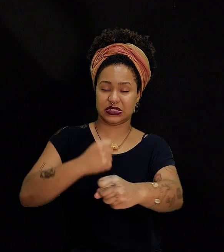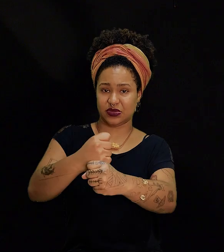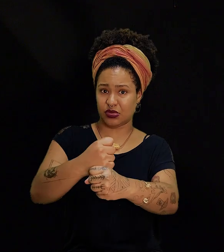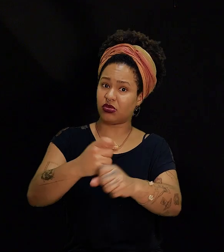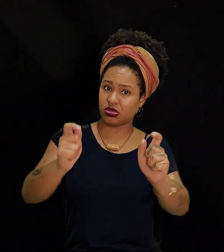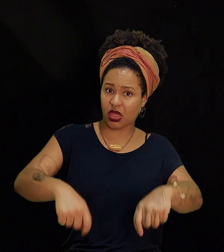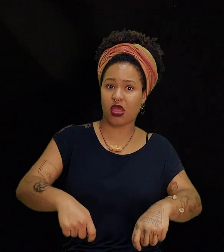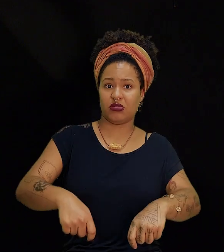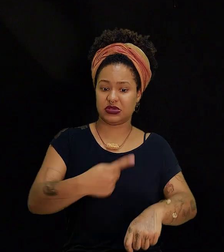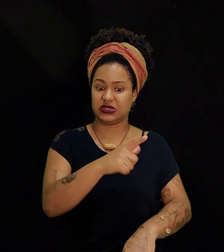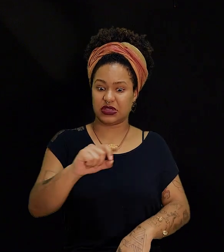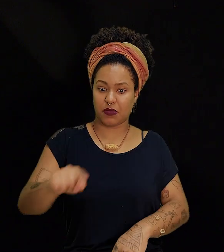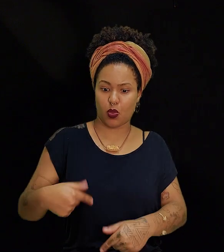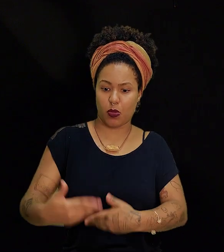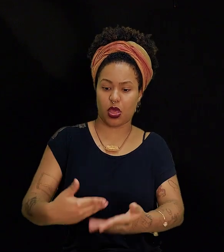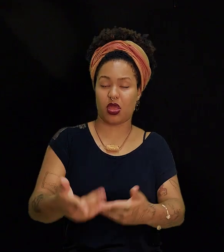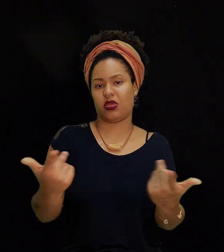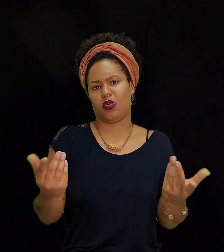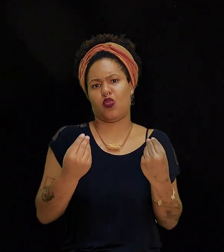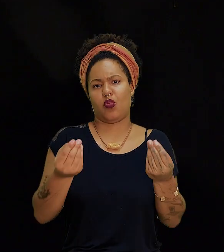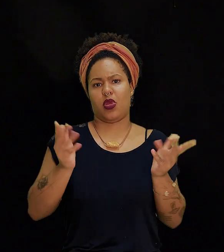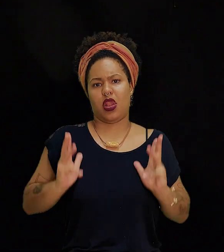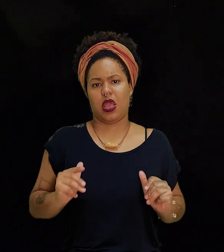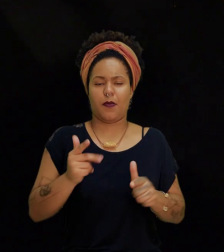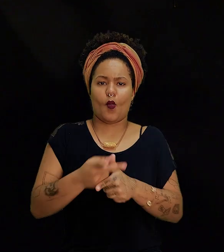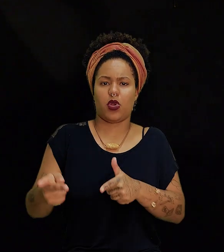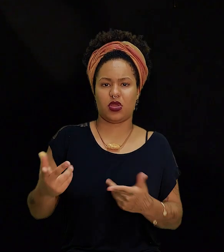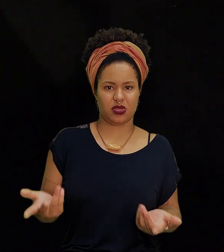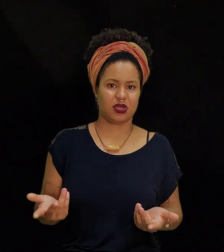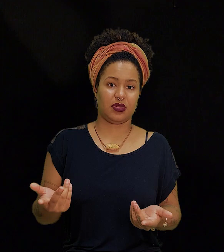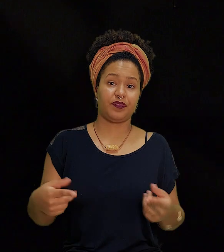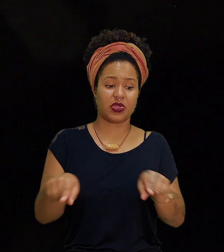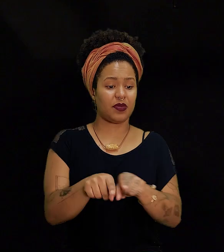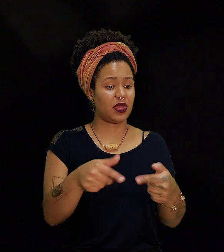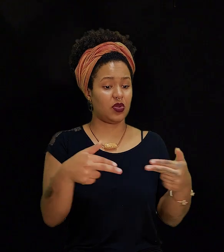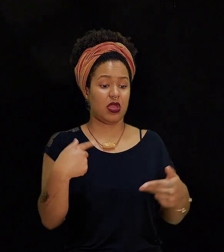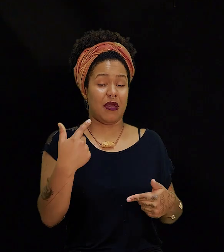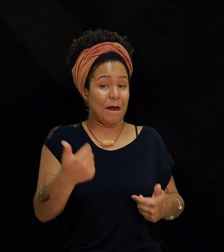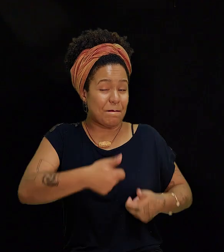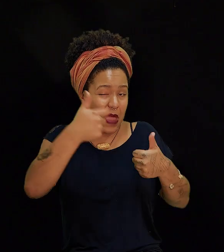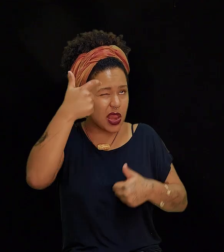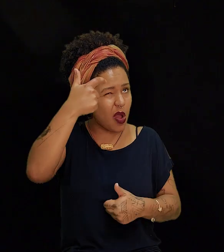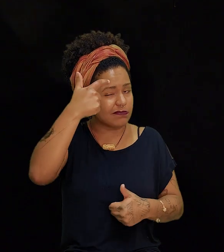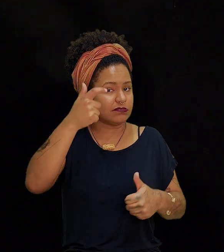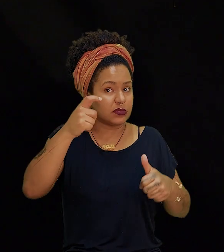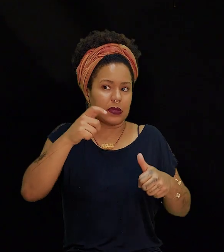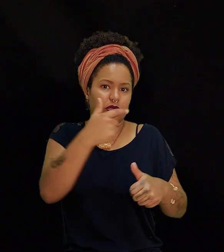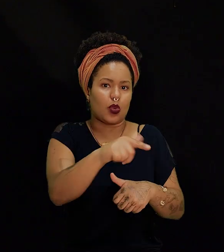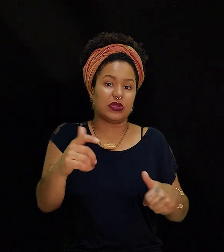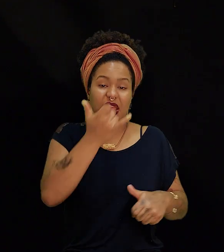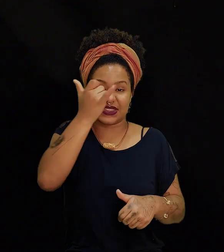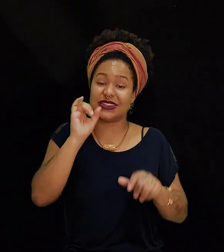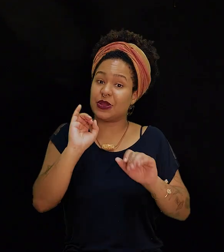100 mil anos de meia-vida. Olha que coisa limpa, né? E que, na melhor das hipóteses, não